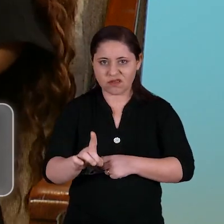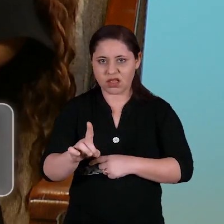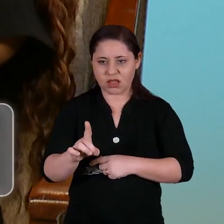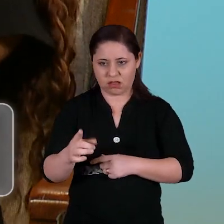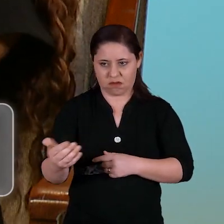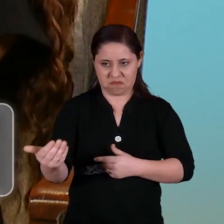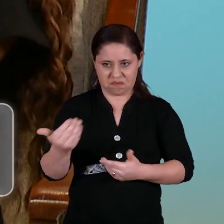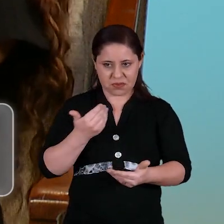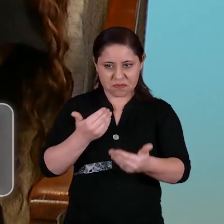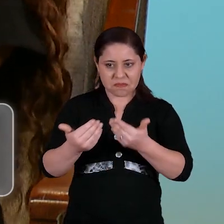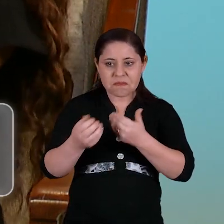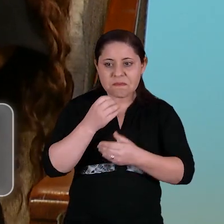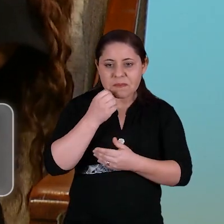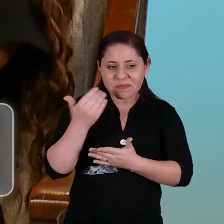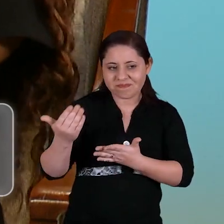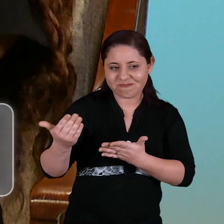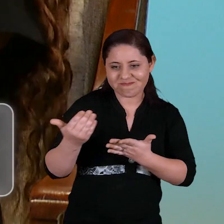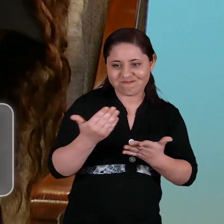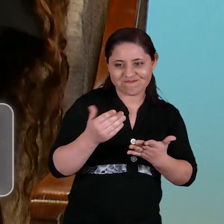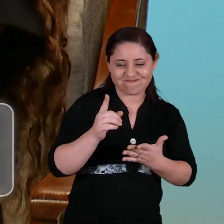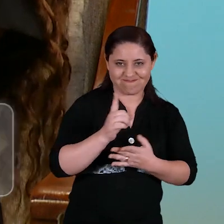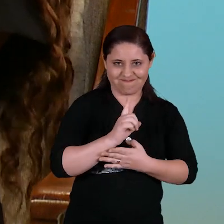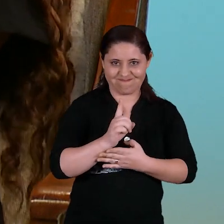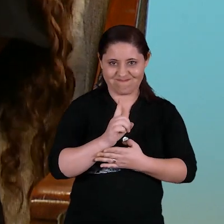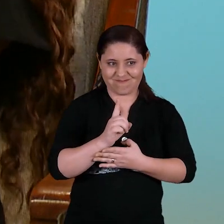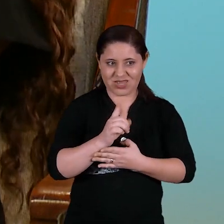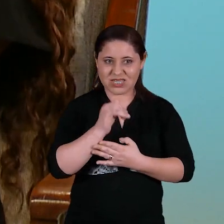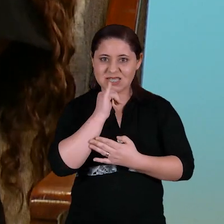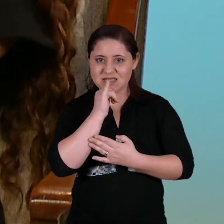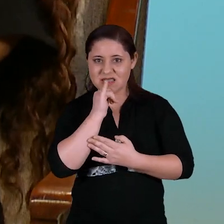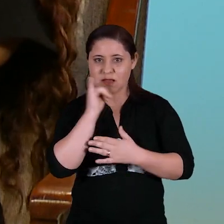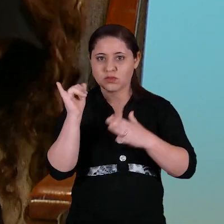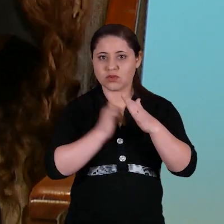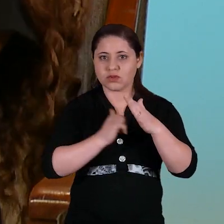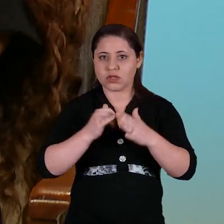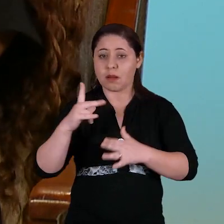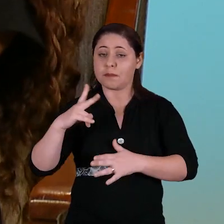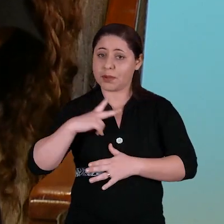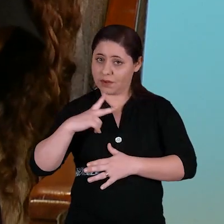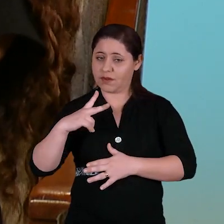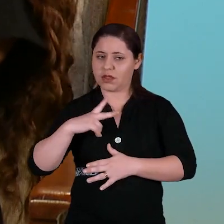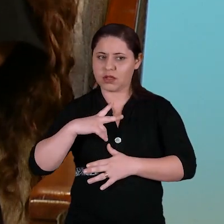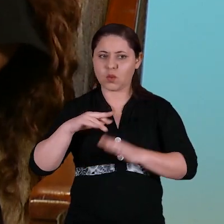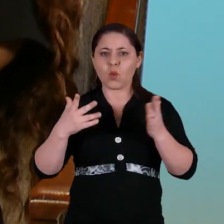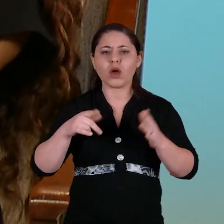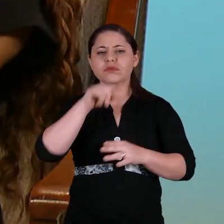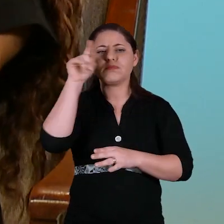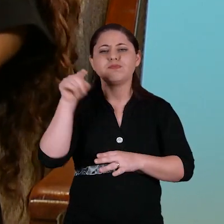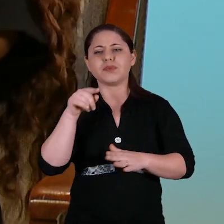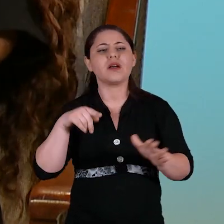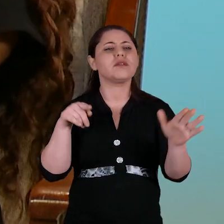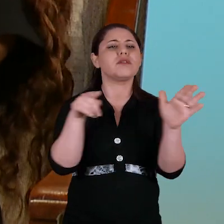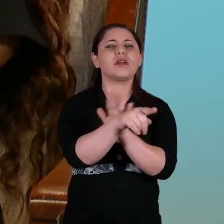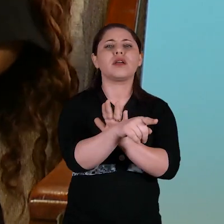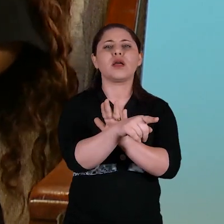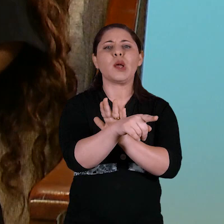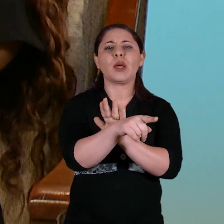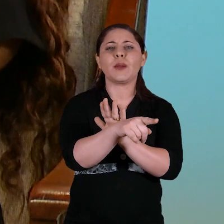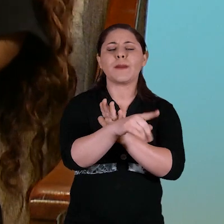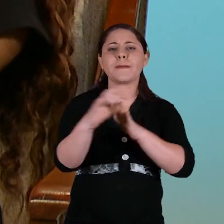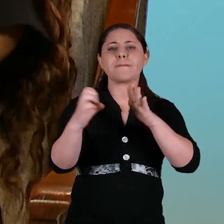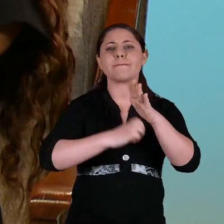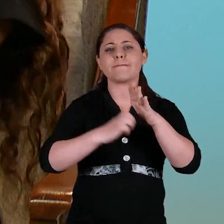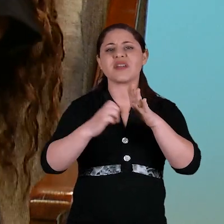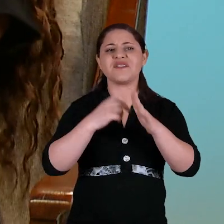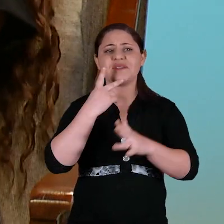tão bem-vindas em diversos lugares, principalmente em instituições privadas, e quando a gente questiona o dono, quando a gente questiona o